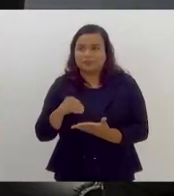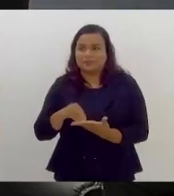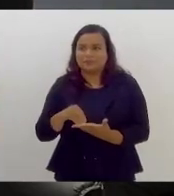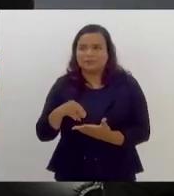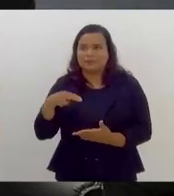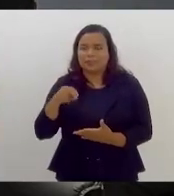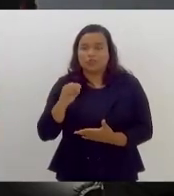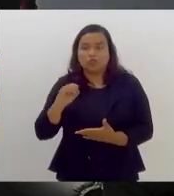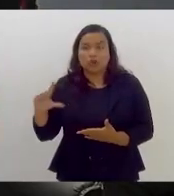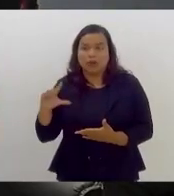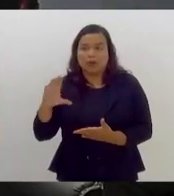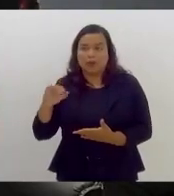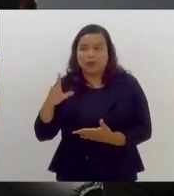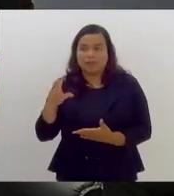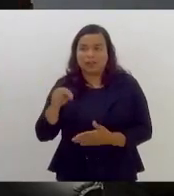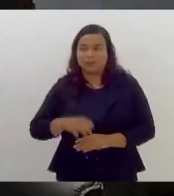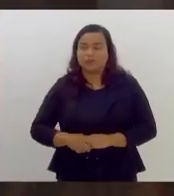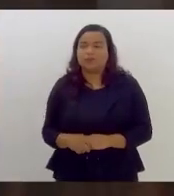Noel de Carvalho,